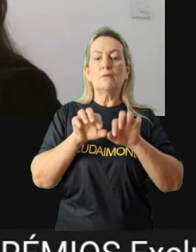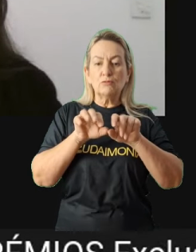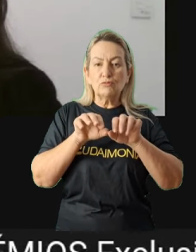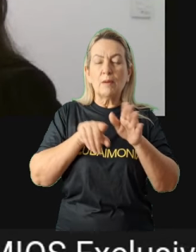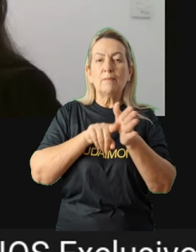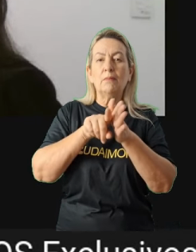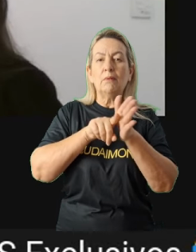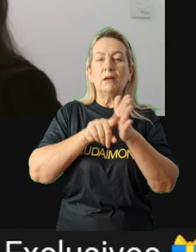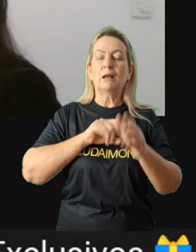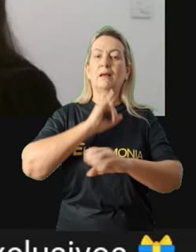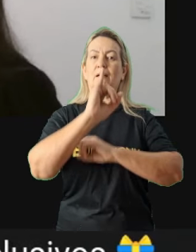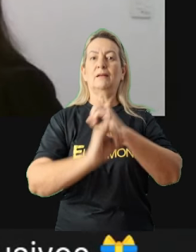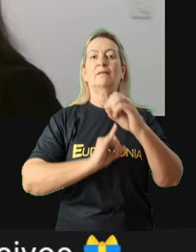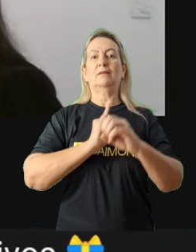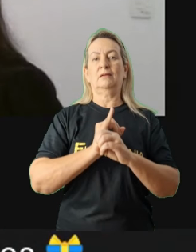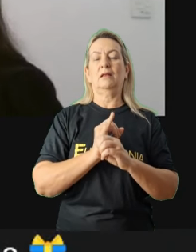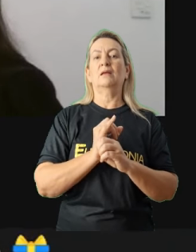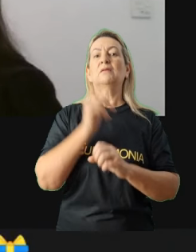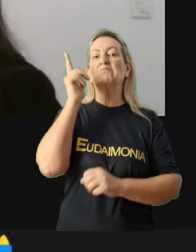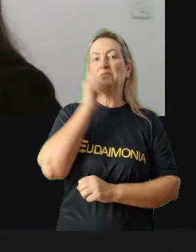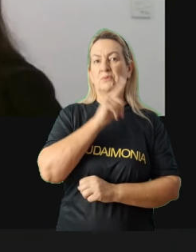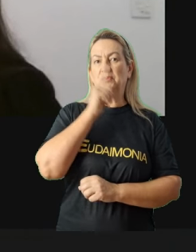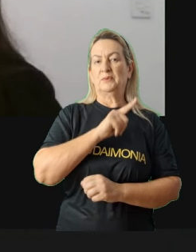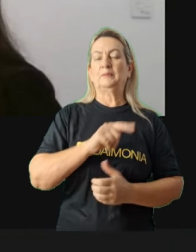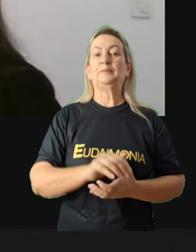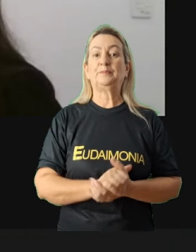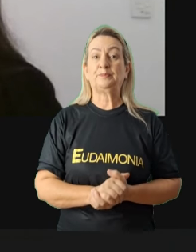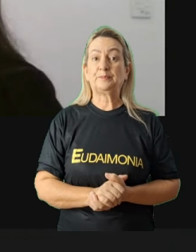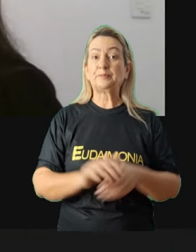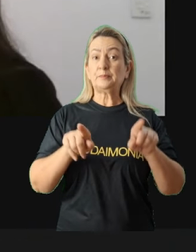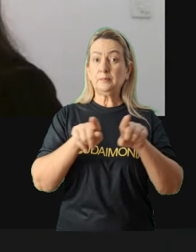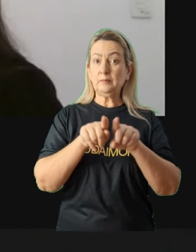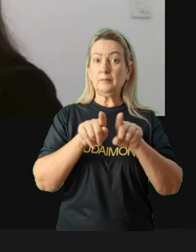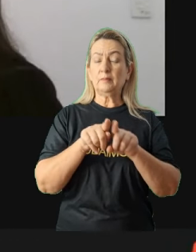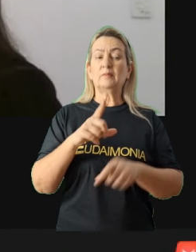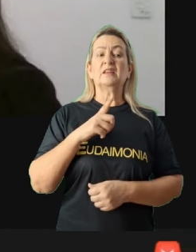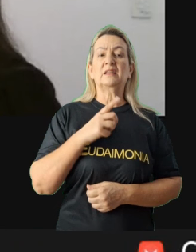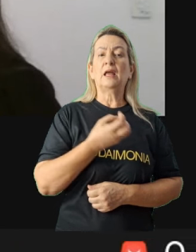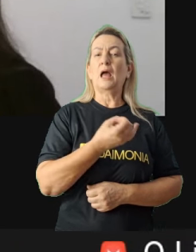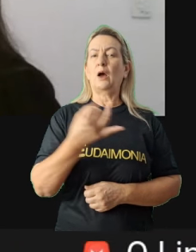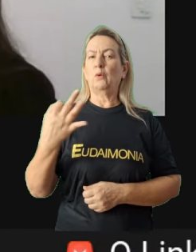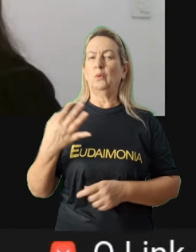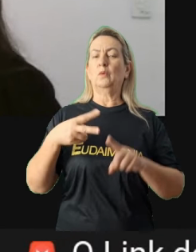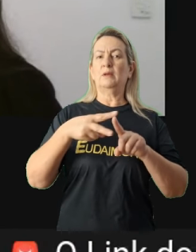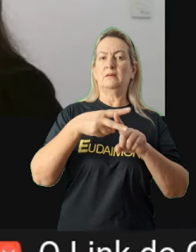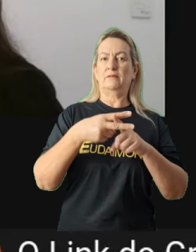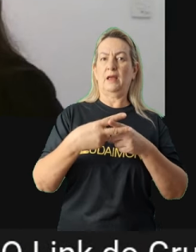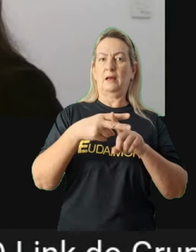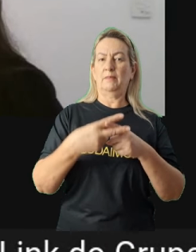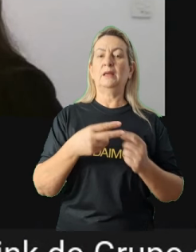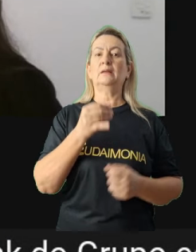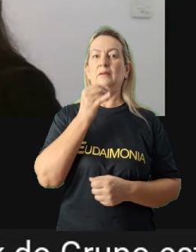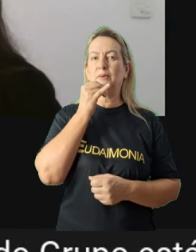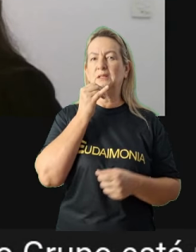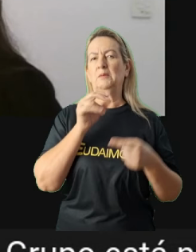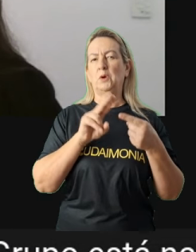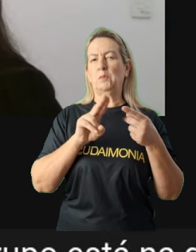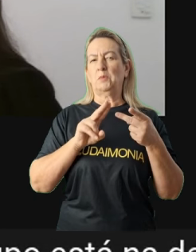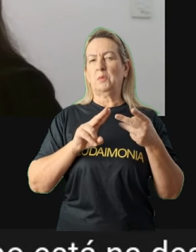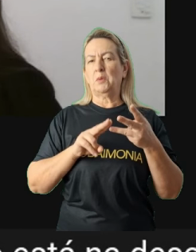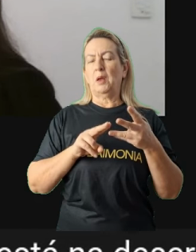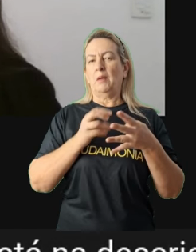vezes, da internet. Então, eu consigo trazer essa personalização. Já tem aí algumas ferramentas, que nem